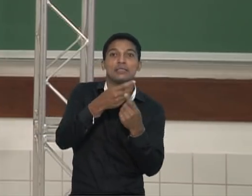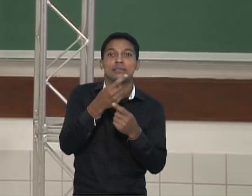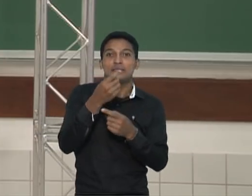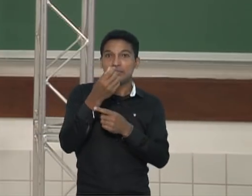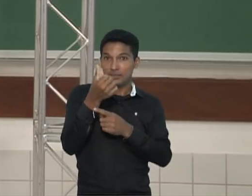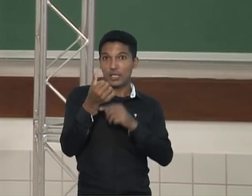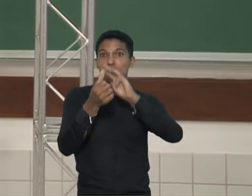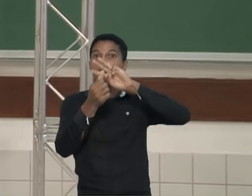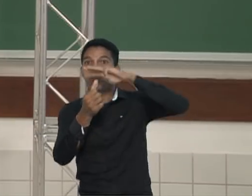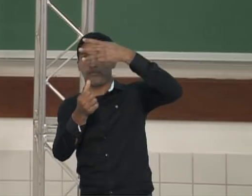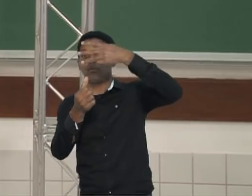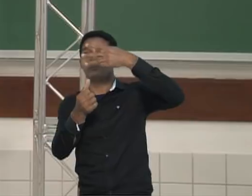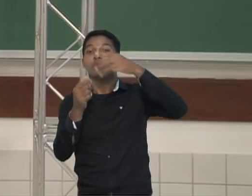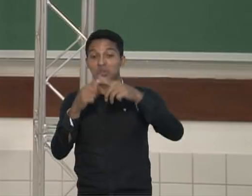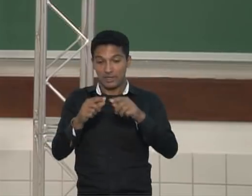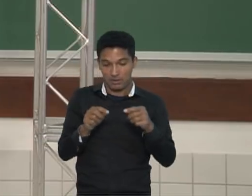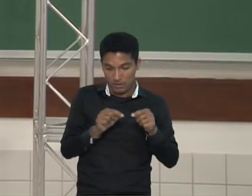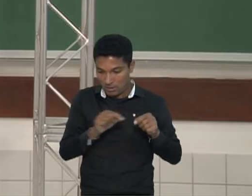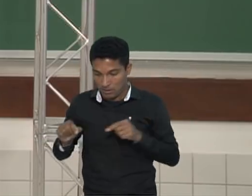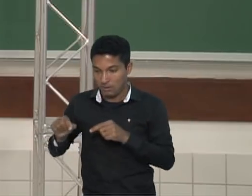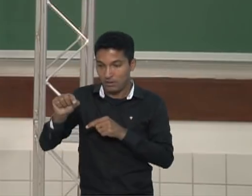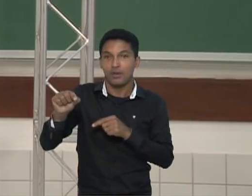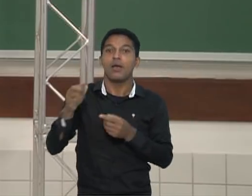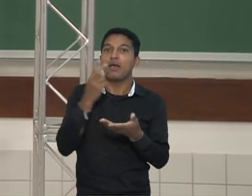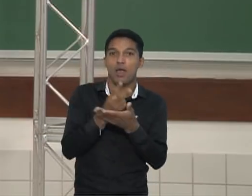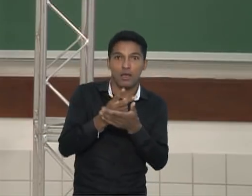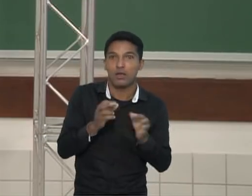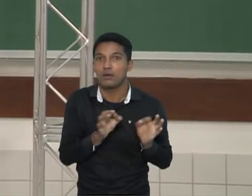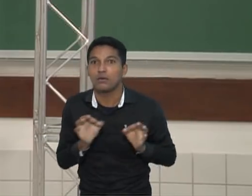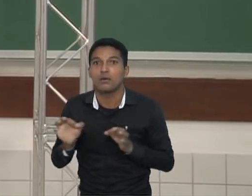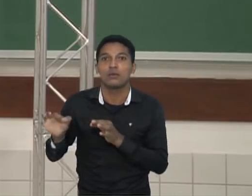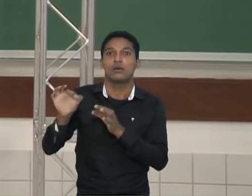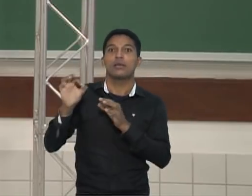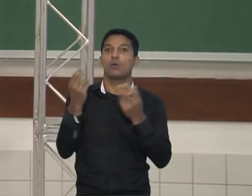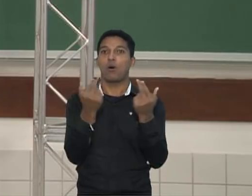medida, certo? Então vamos continuar o nosso problema. Vamos lá.